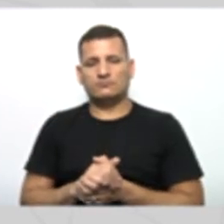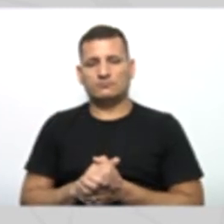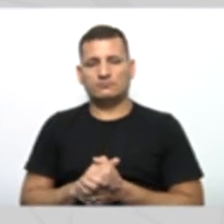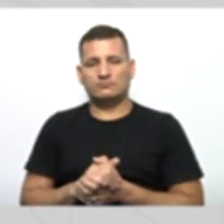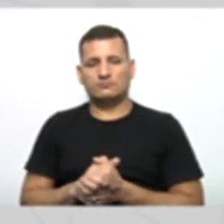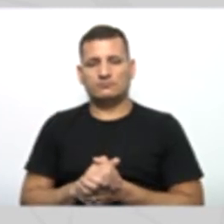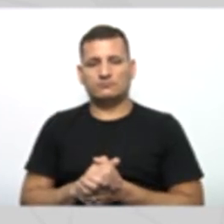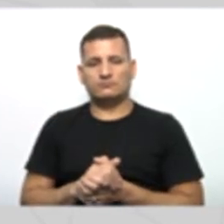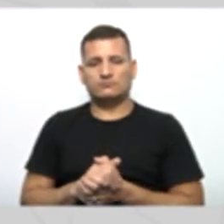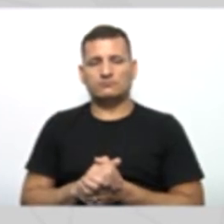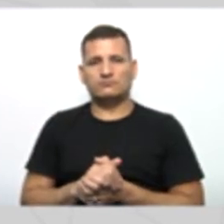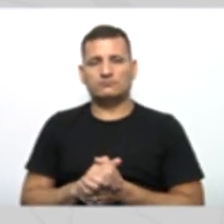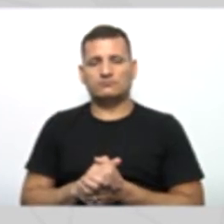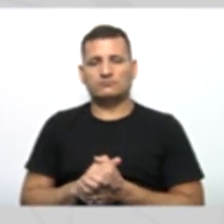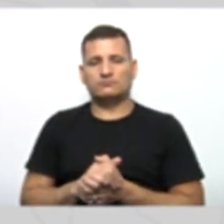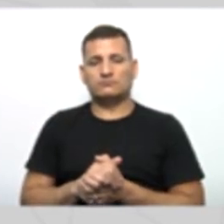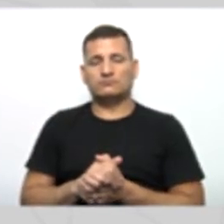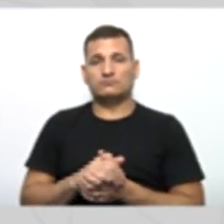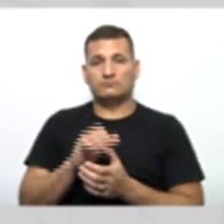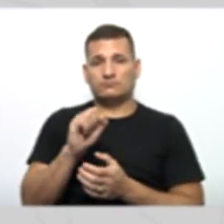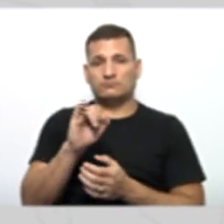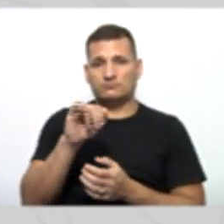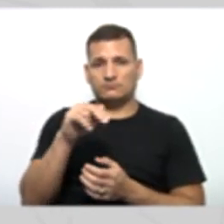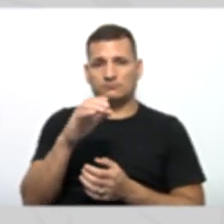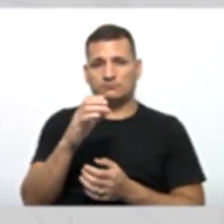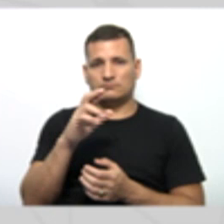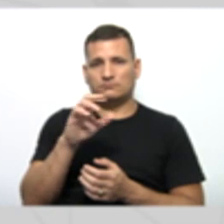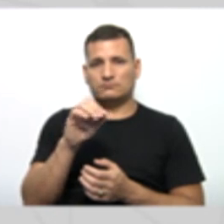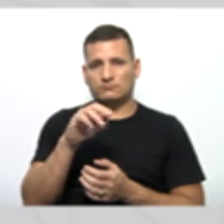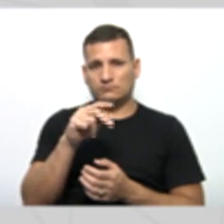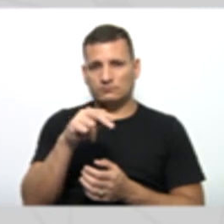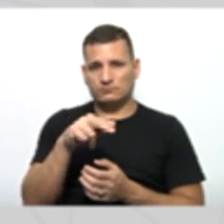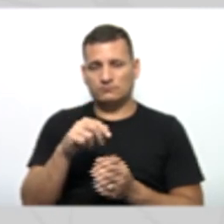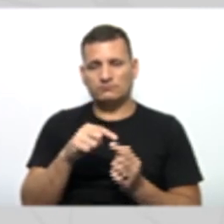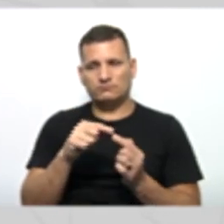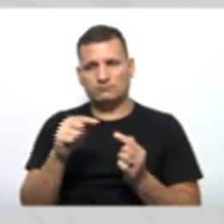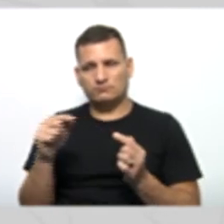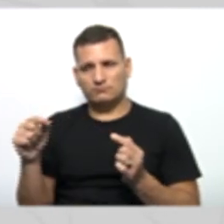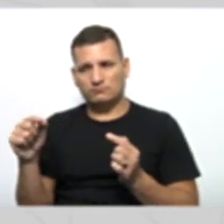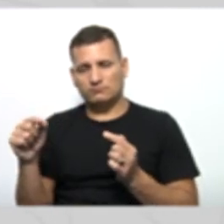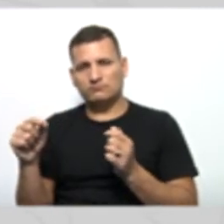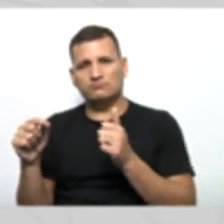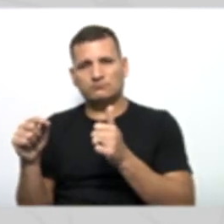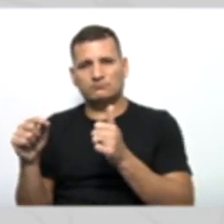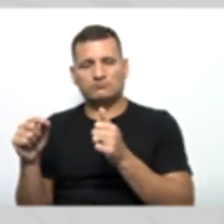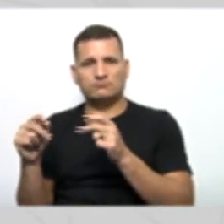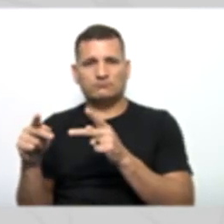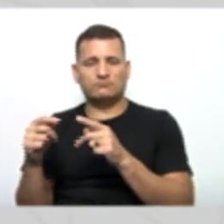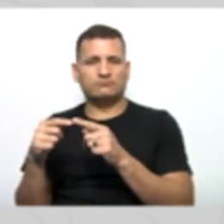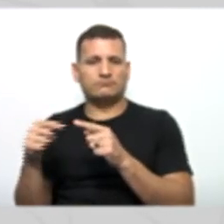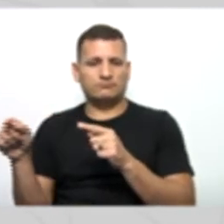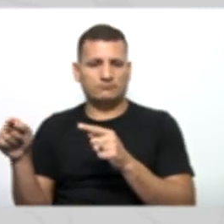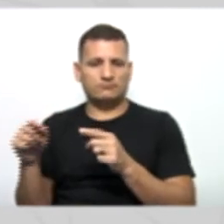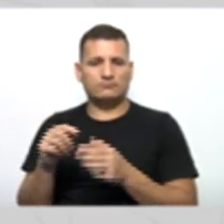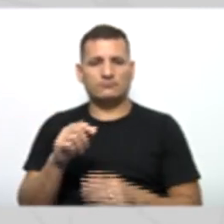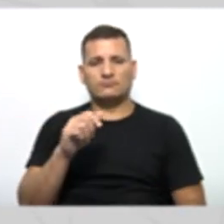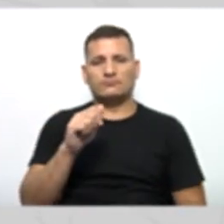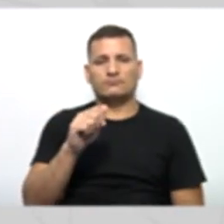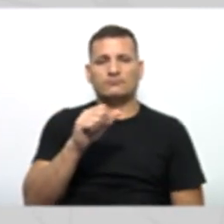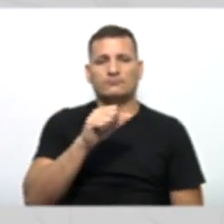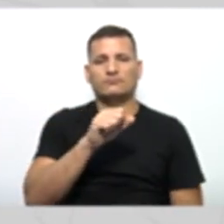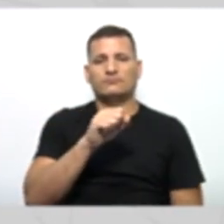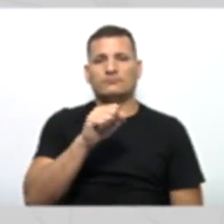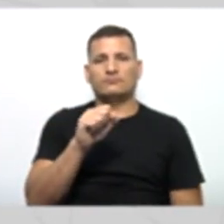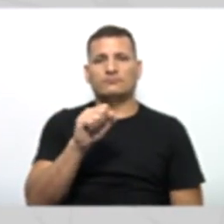um ok. Opa, peraí, agora pode continuar. Já a síncrona, não. O objeto